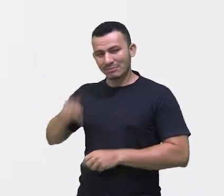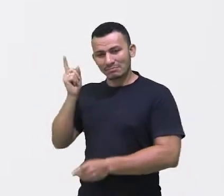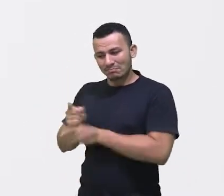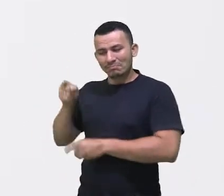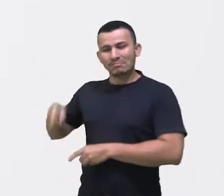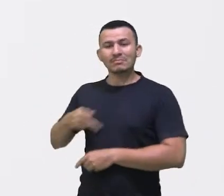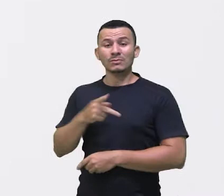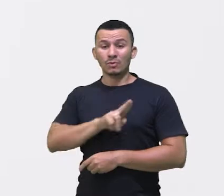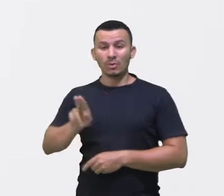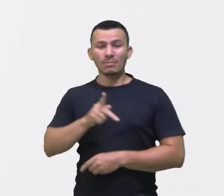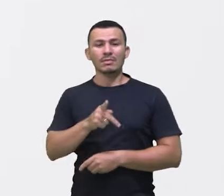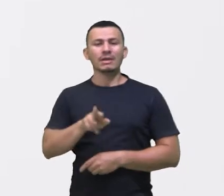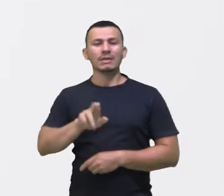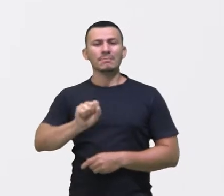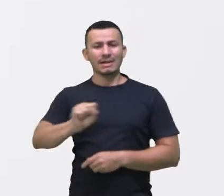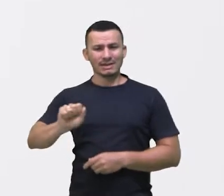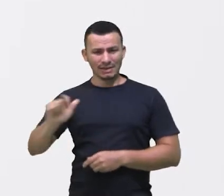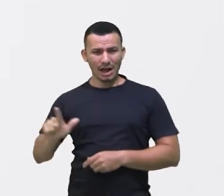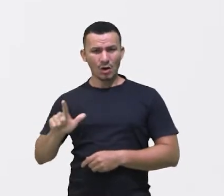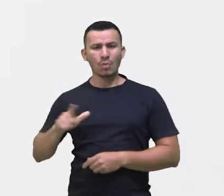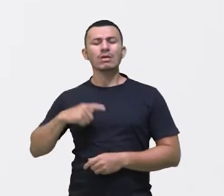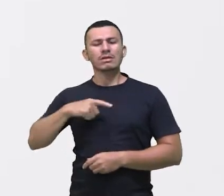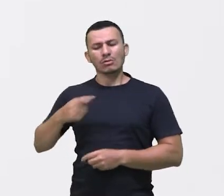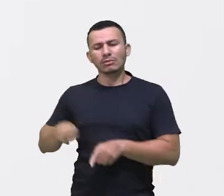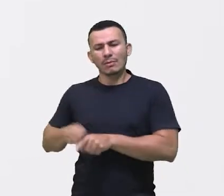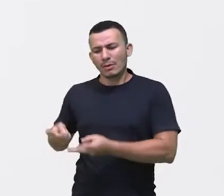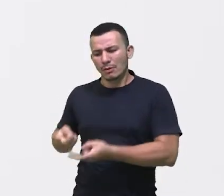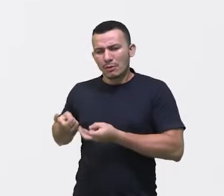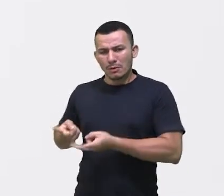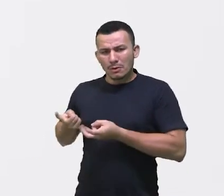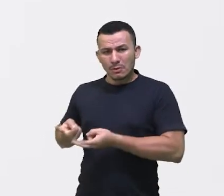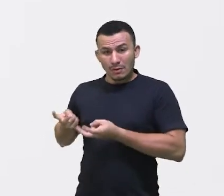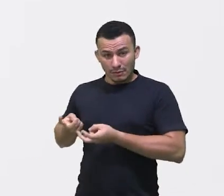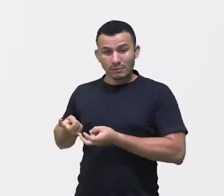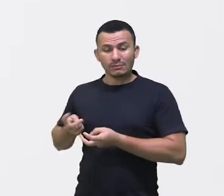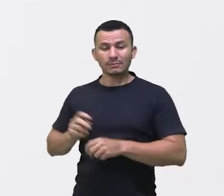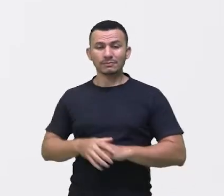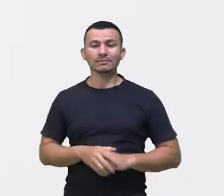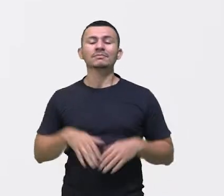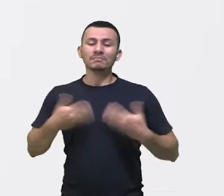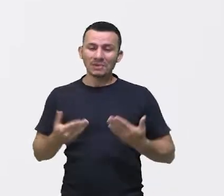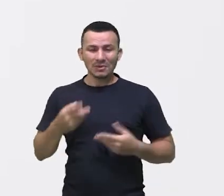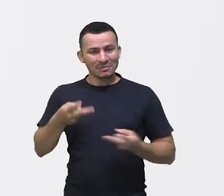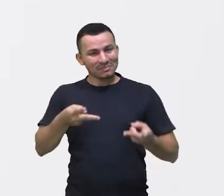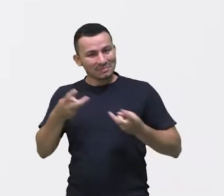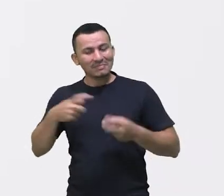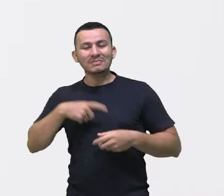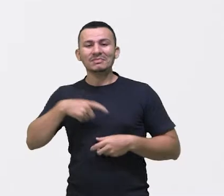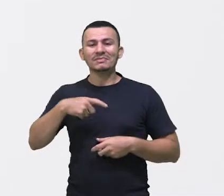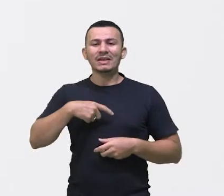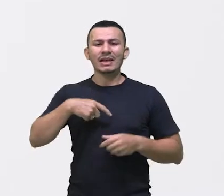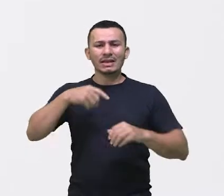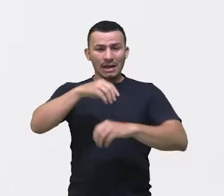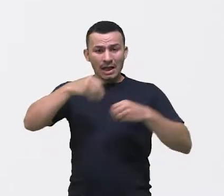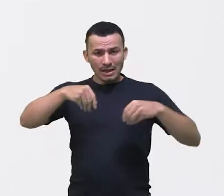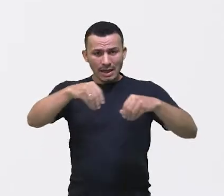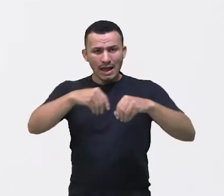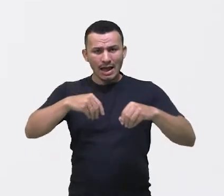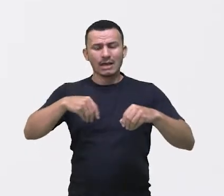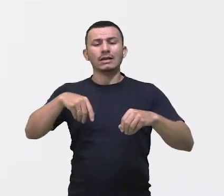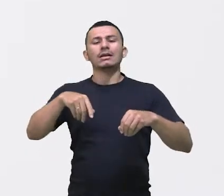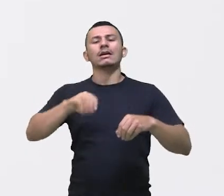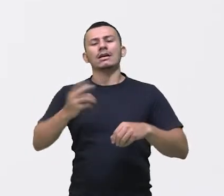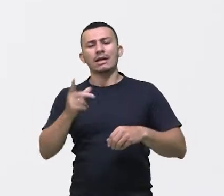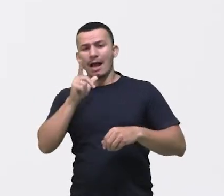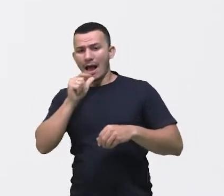o pré-sal. Então é mais ou menos assim que ocorre a exploração de petróleo. Então tem aqui no fundo do oceano, né,